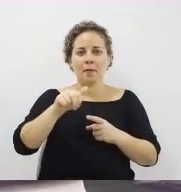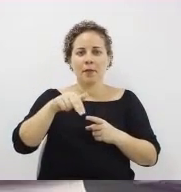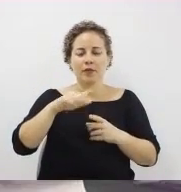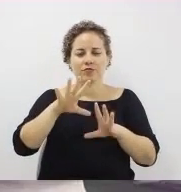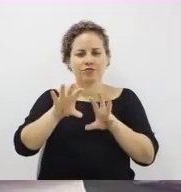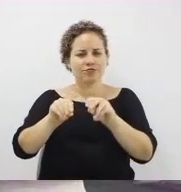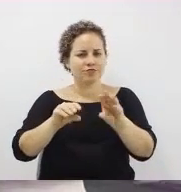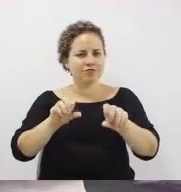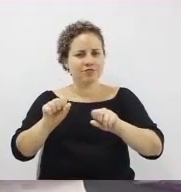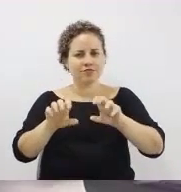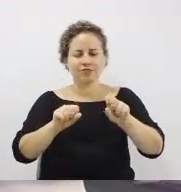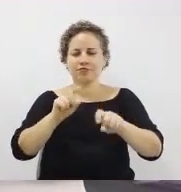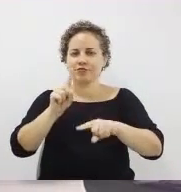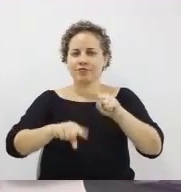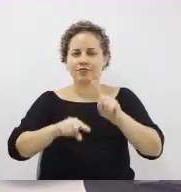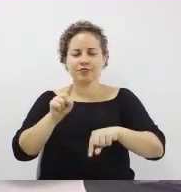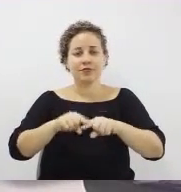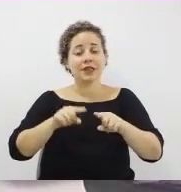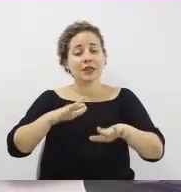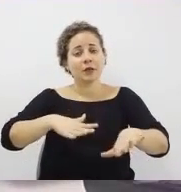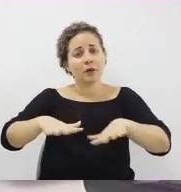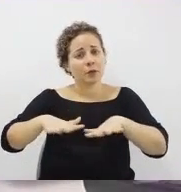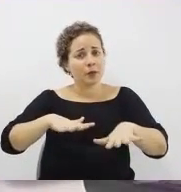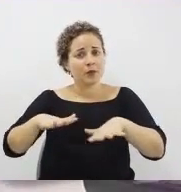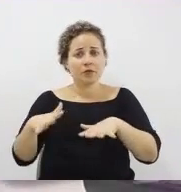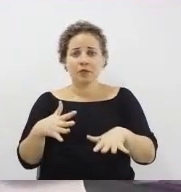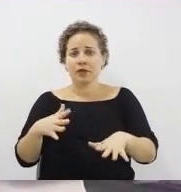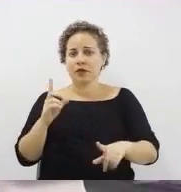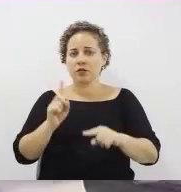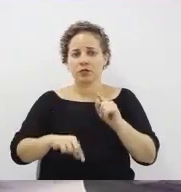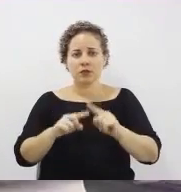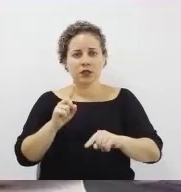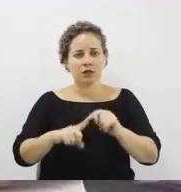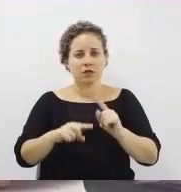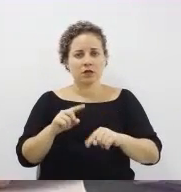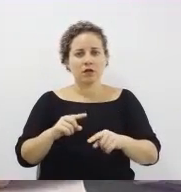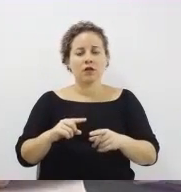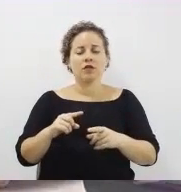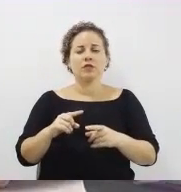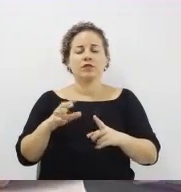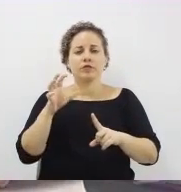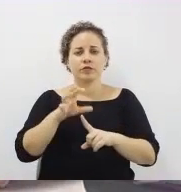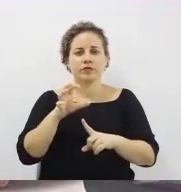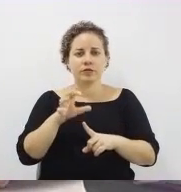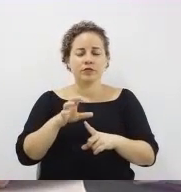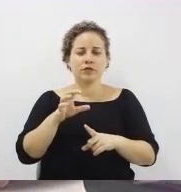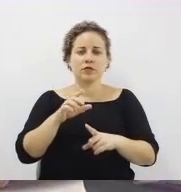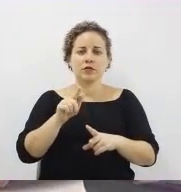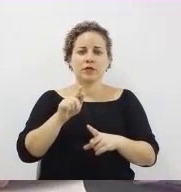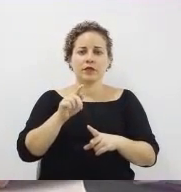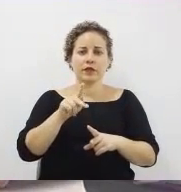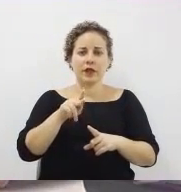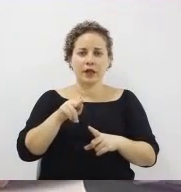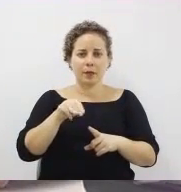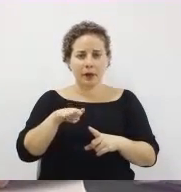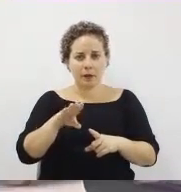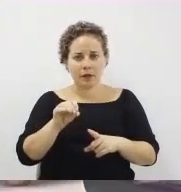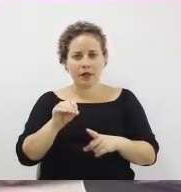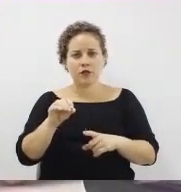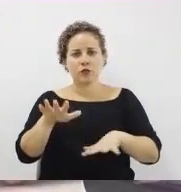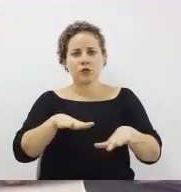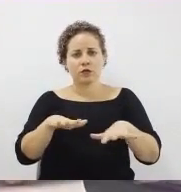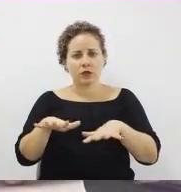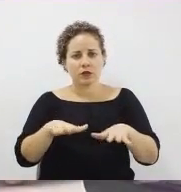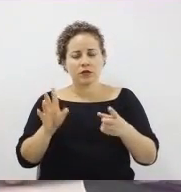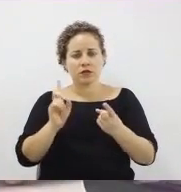materiais. Lida com a movimentação em si dos materiais e engloba também a seleção dos equipamentos de movimentação.